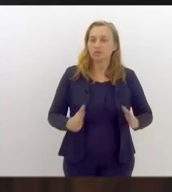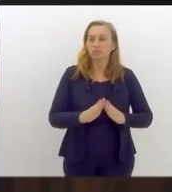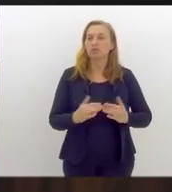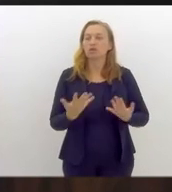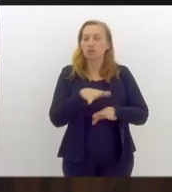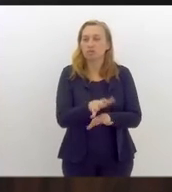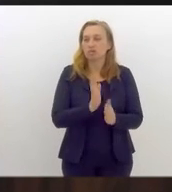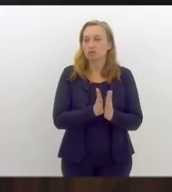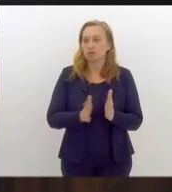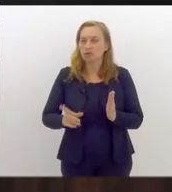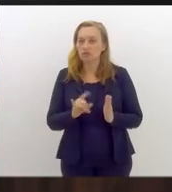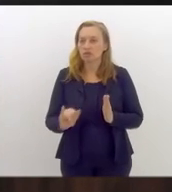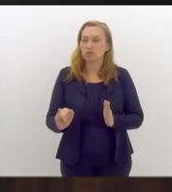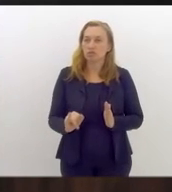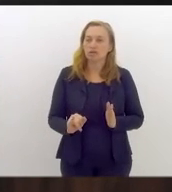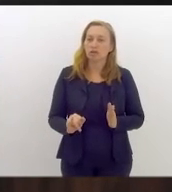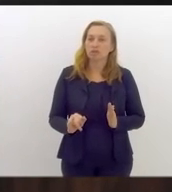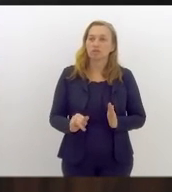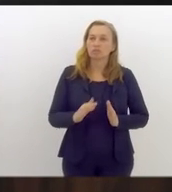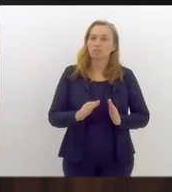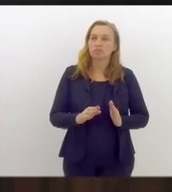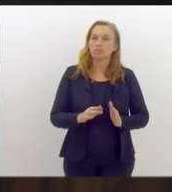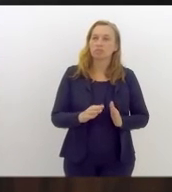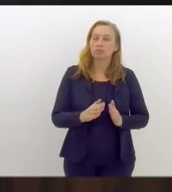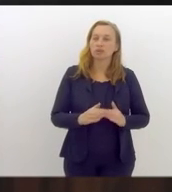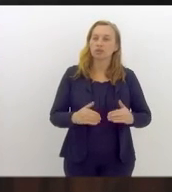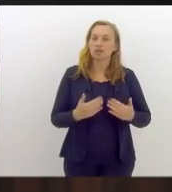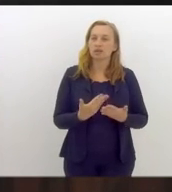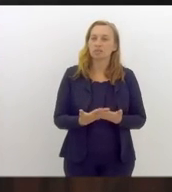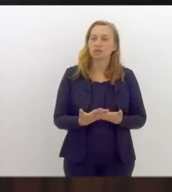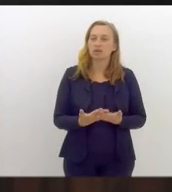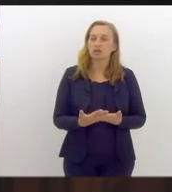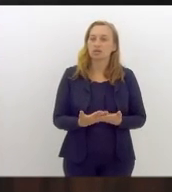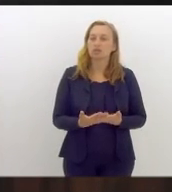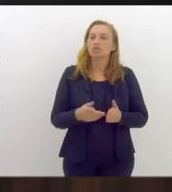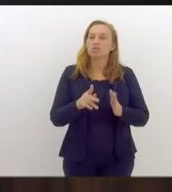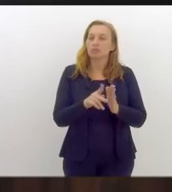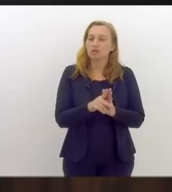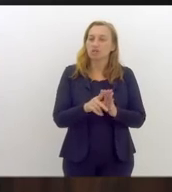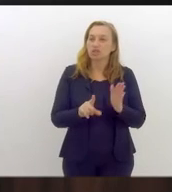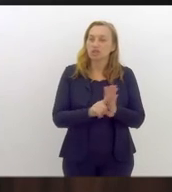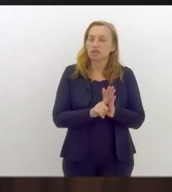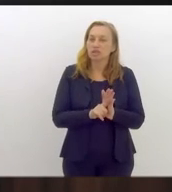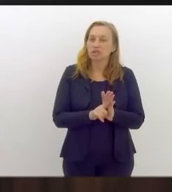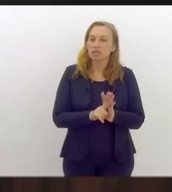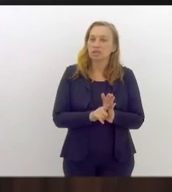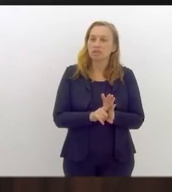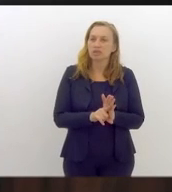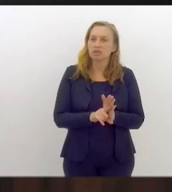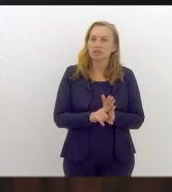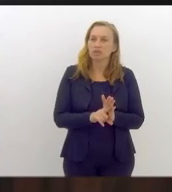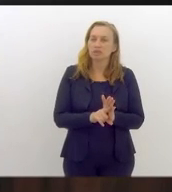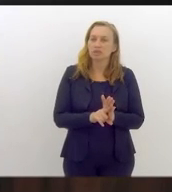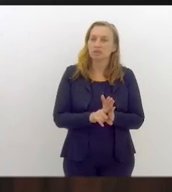inclusão na ordem do dia do requerimento do projeto de lei